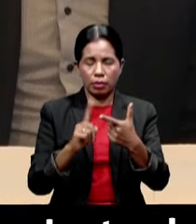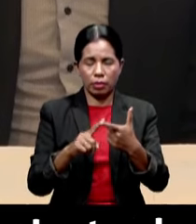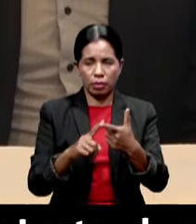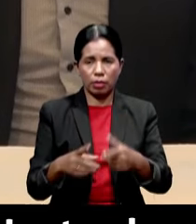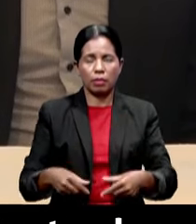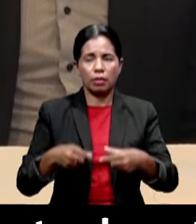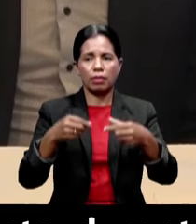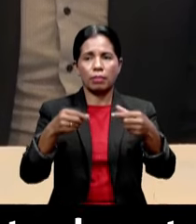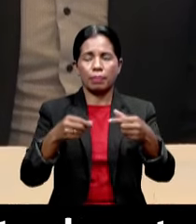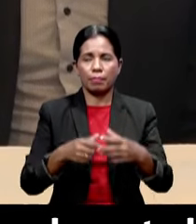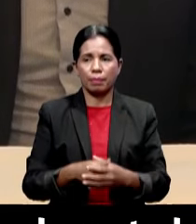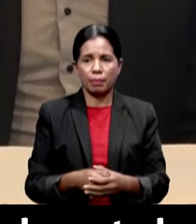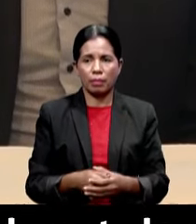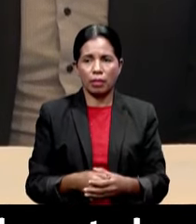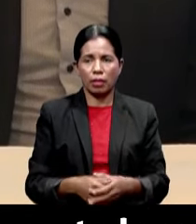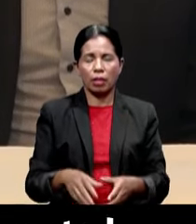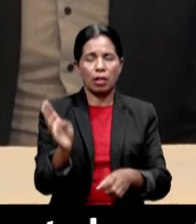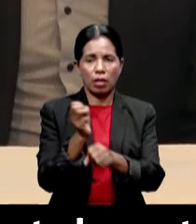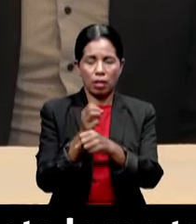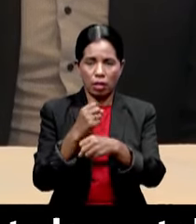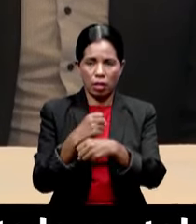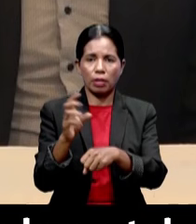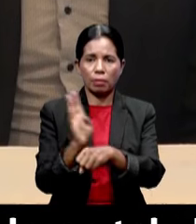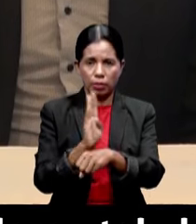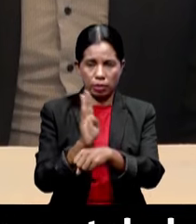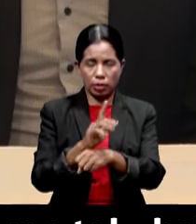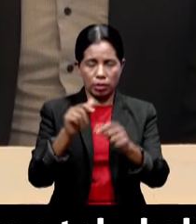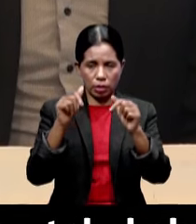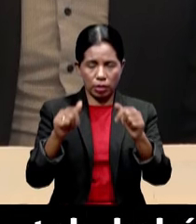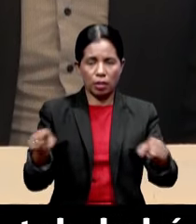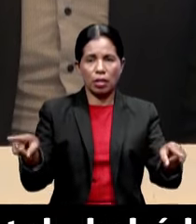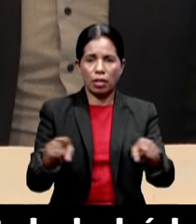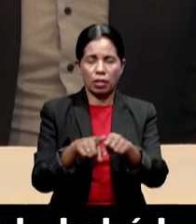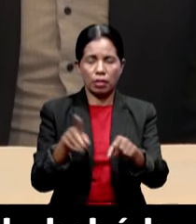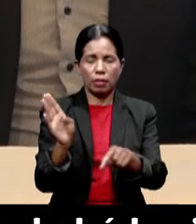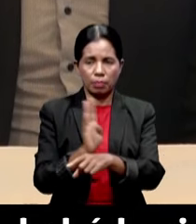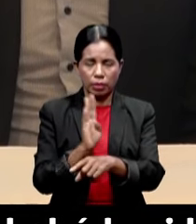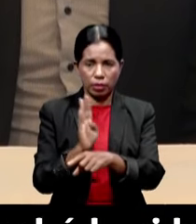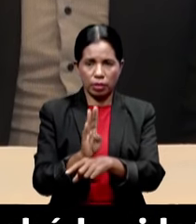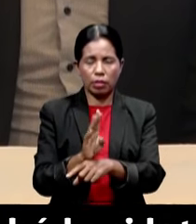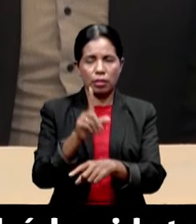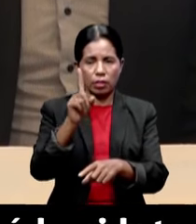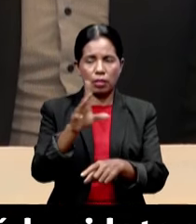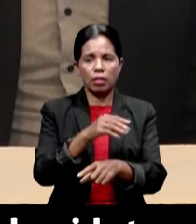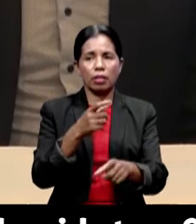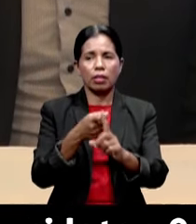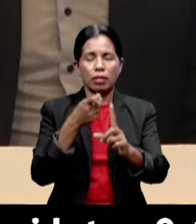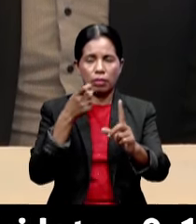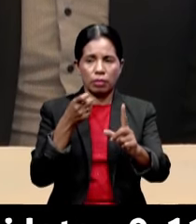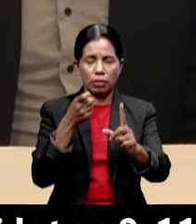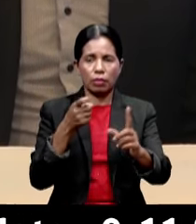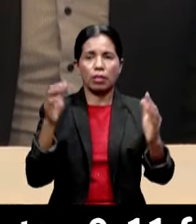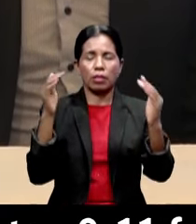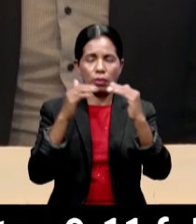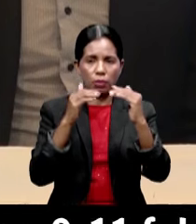regime fiscal. Ronda negociações e dané no negociações recentes, lhe reunião